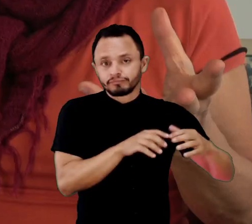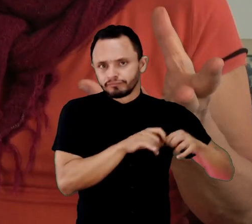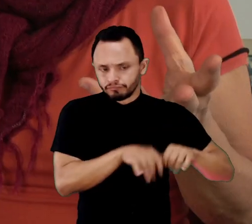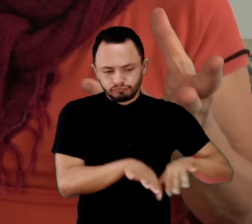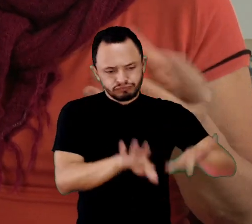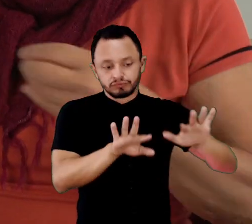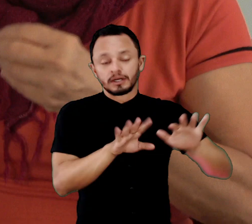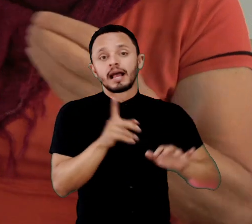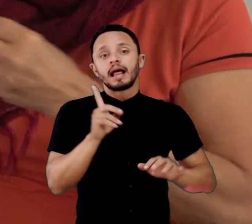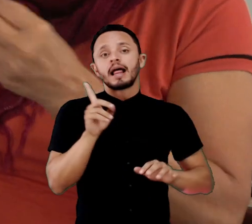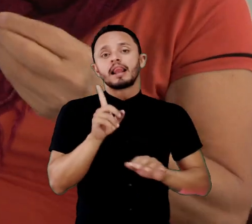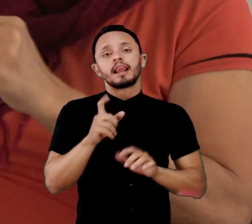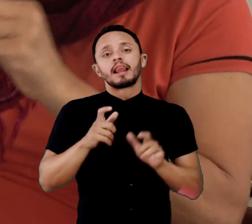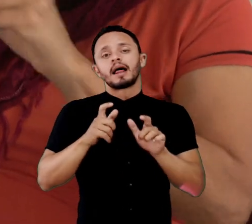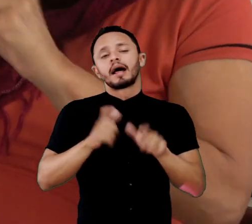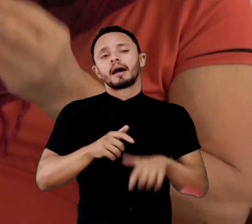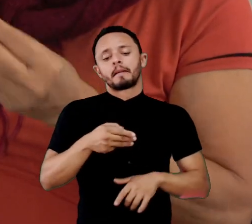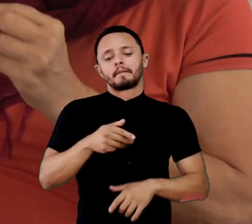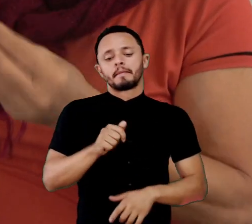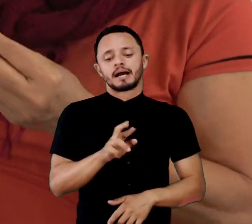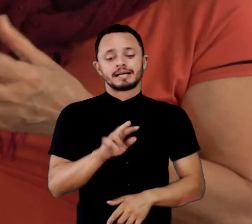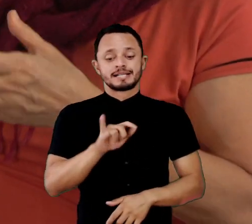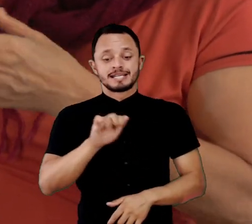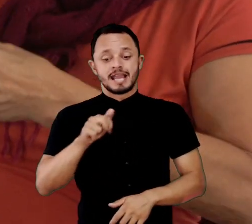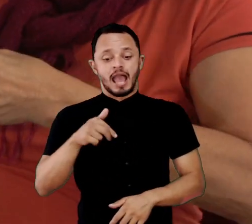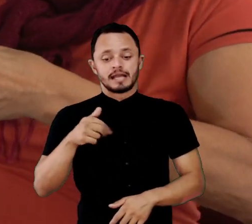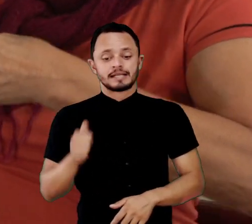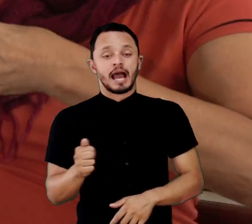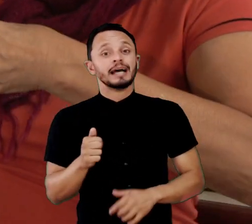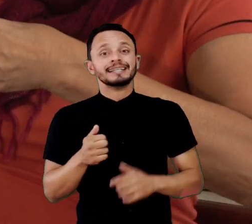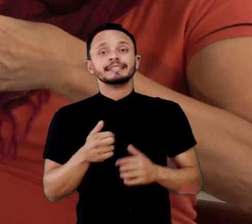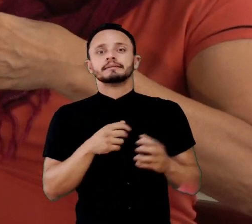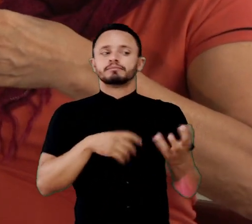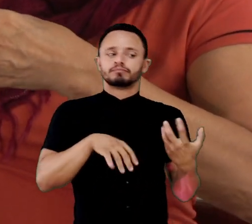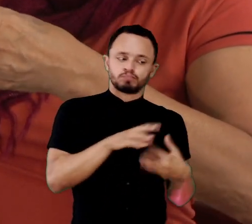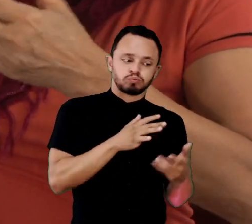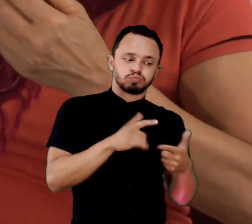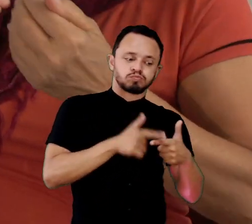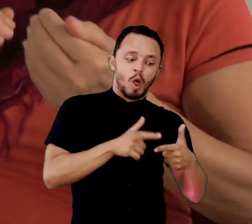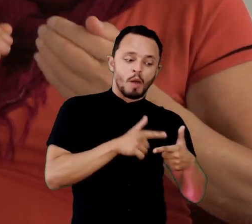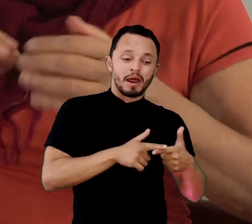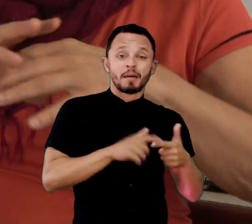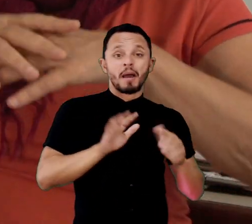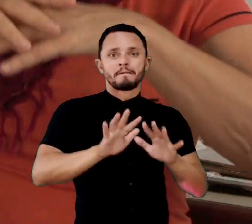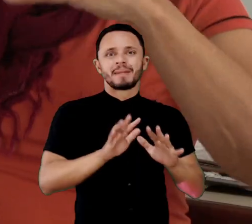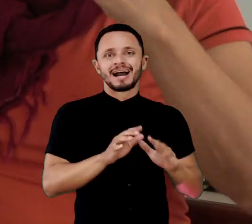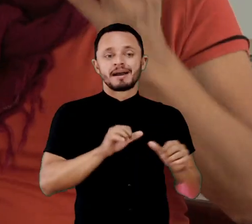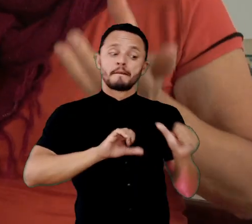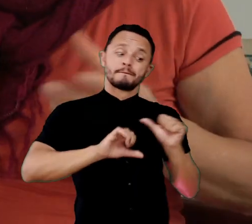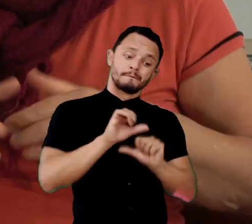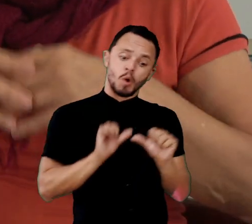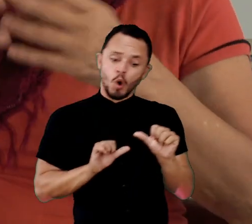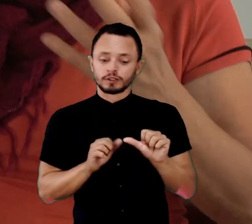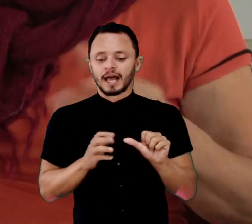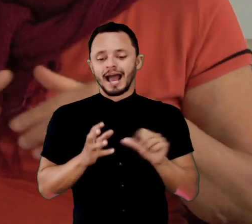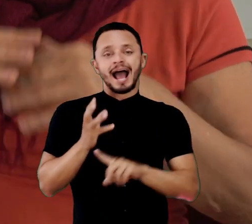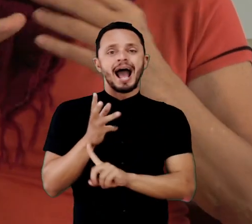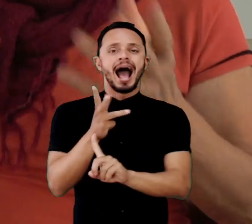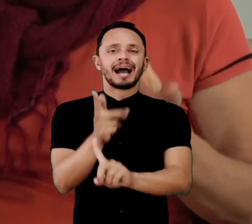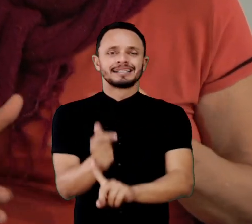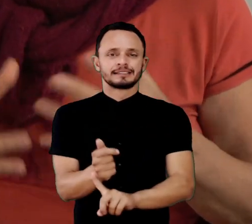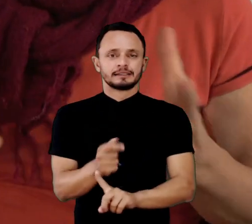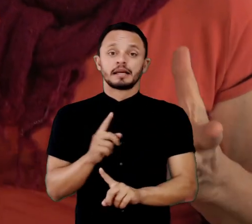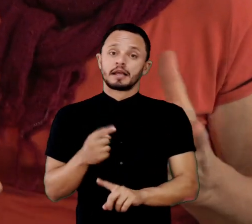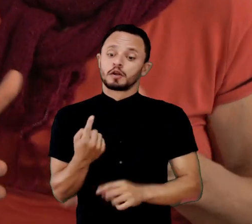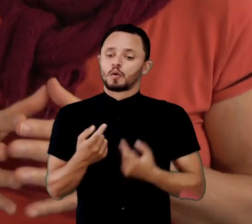arte, né, que a gente sempre tentou lidar muito com isso, a questão política, mas sem deixar de lado a questão estética,